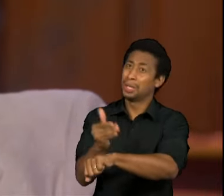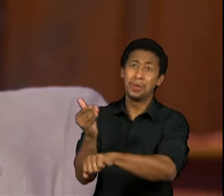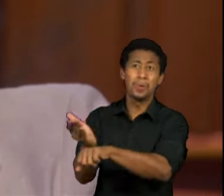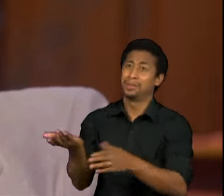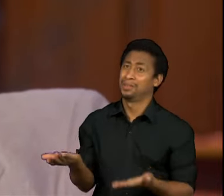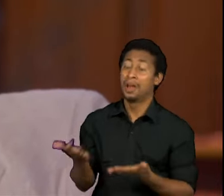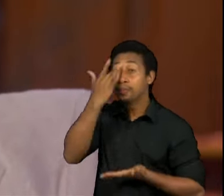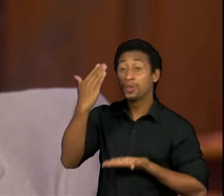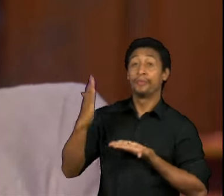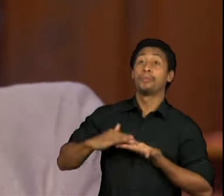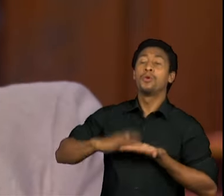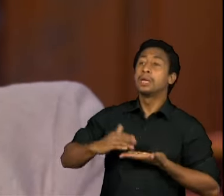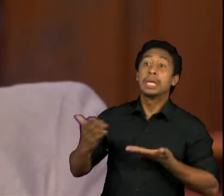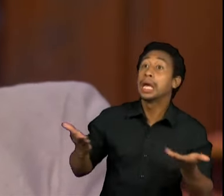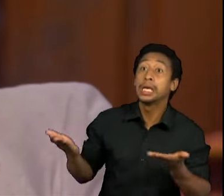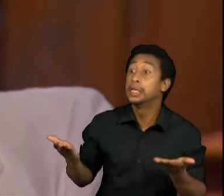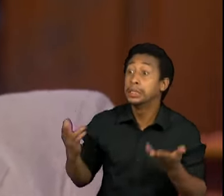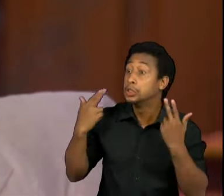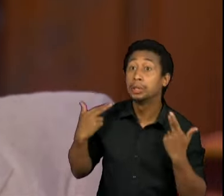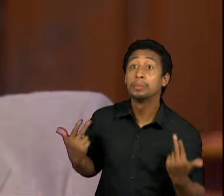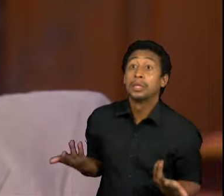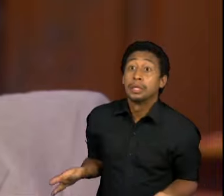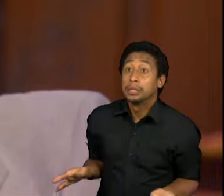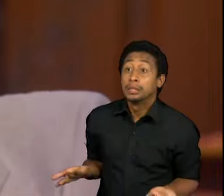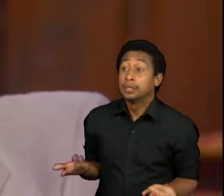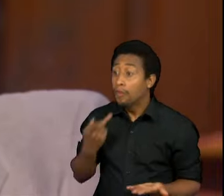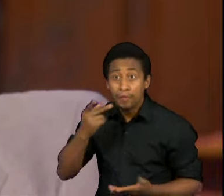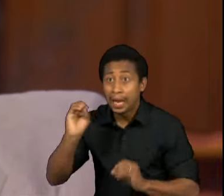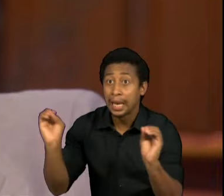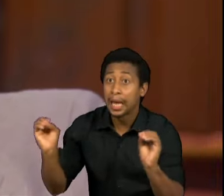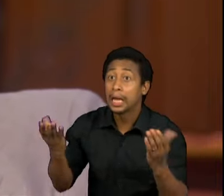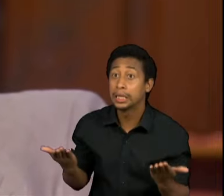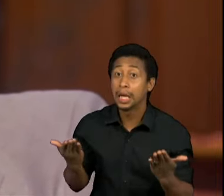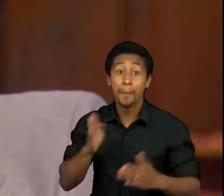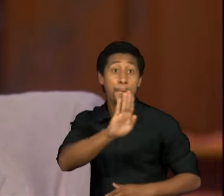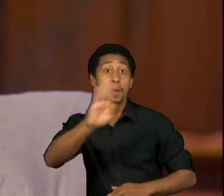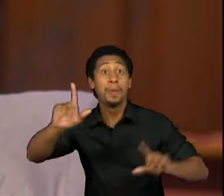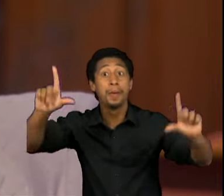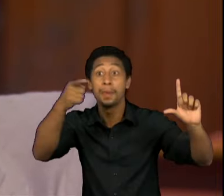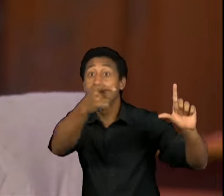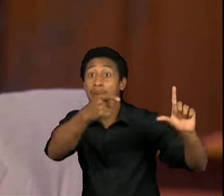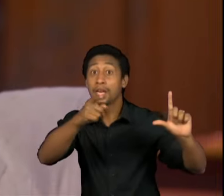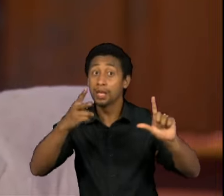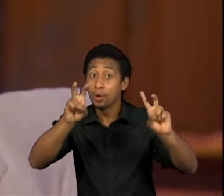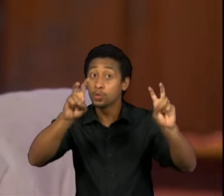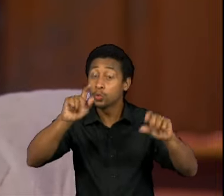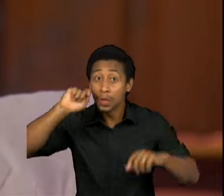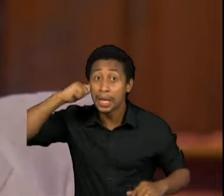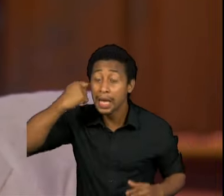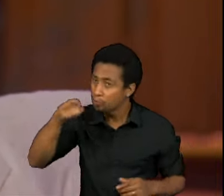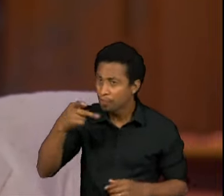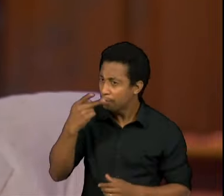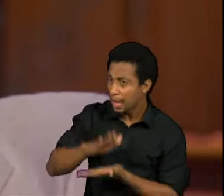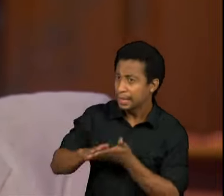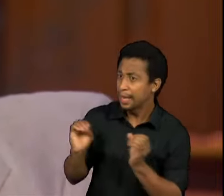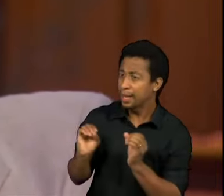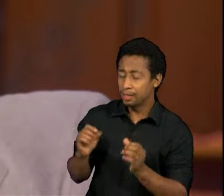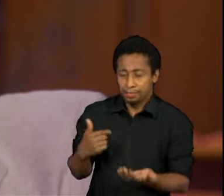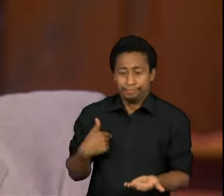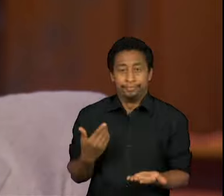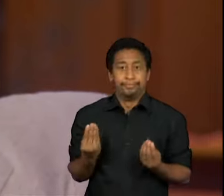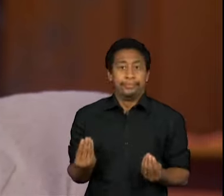fechado acende Vai comentaristas tu vai falar disso não a gente Eu nem assisto seu programa mas é tudo vira uma